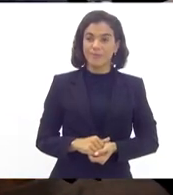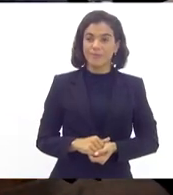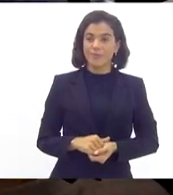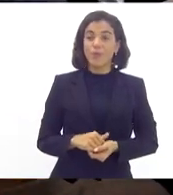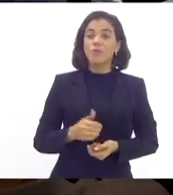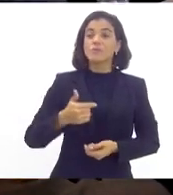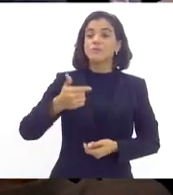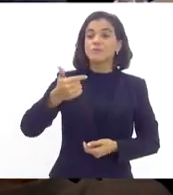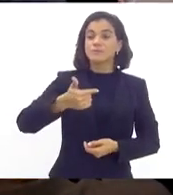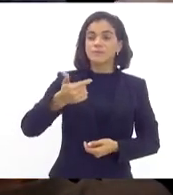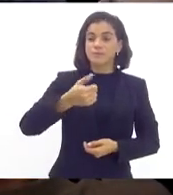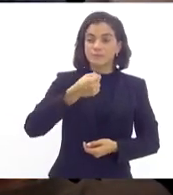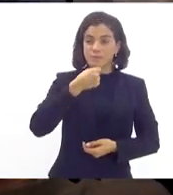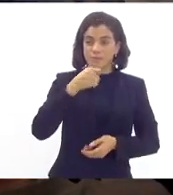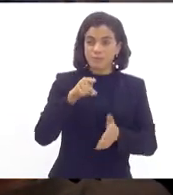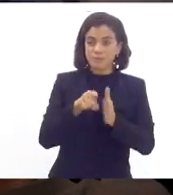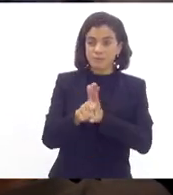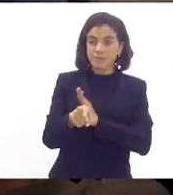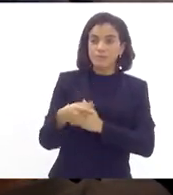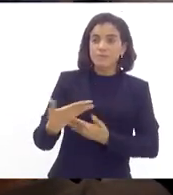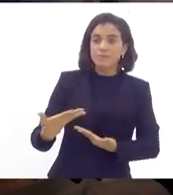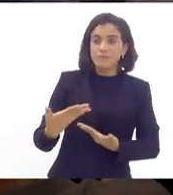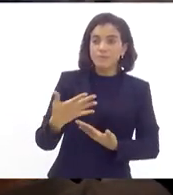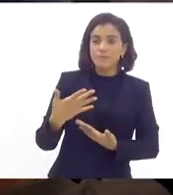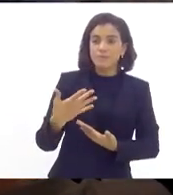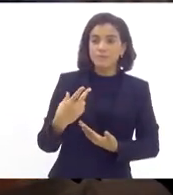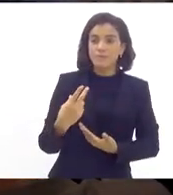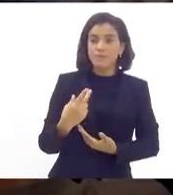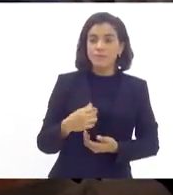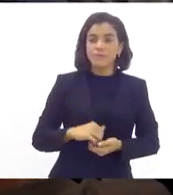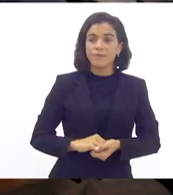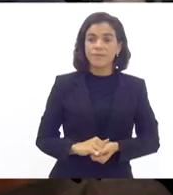Próximo. Cadê o próximo? SESCOM.